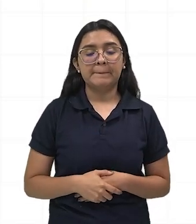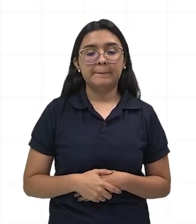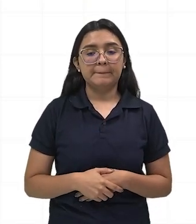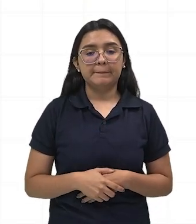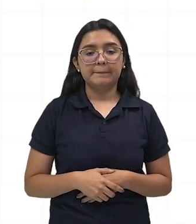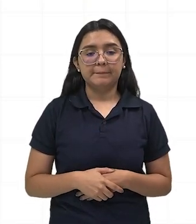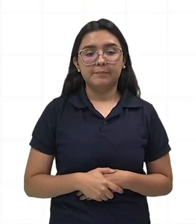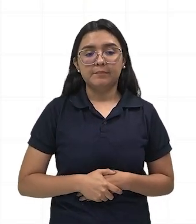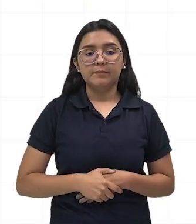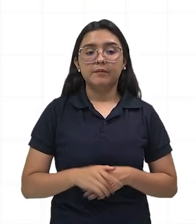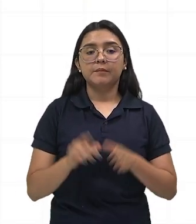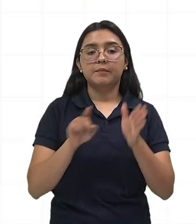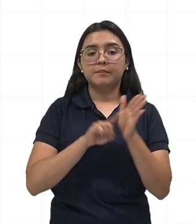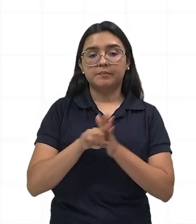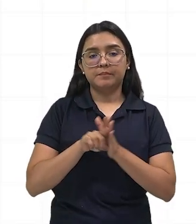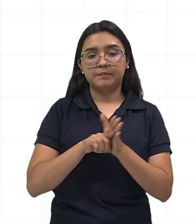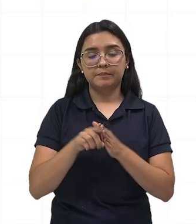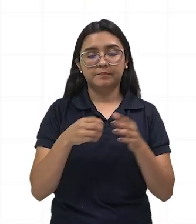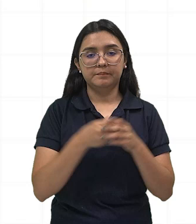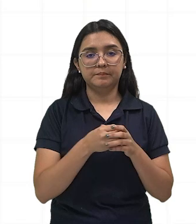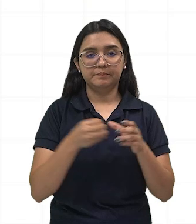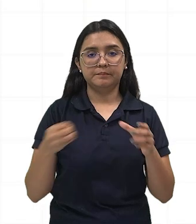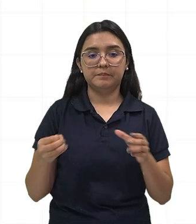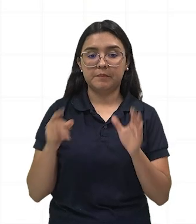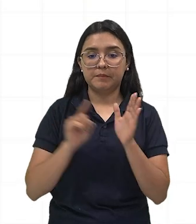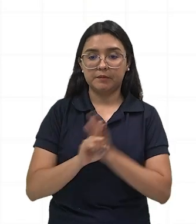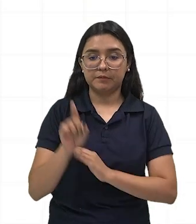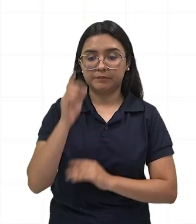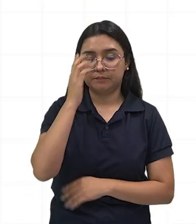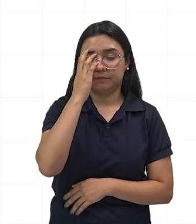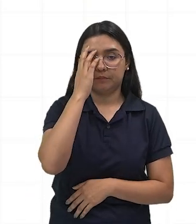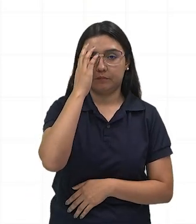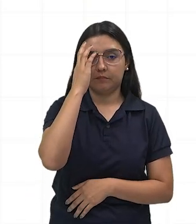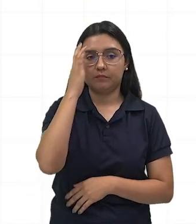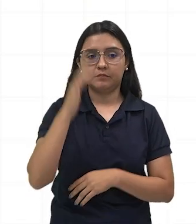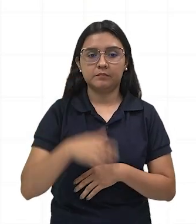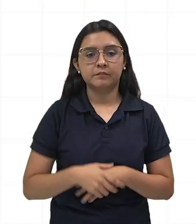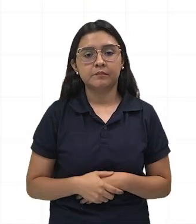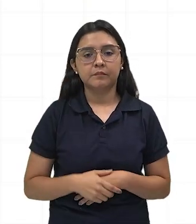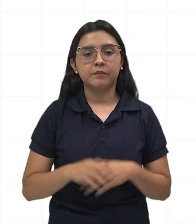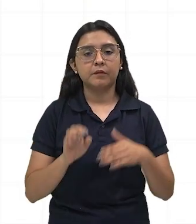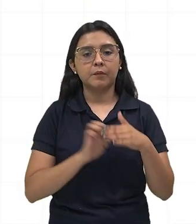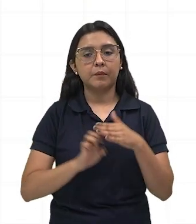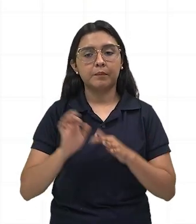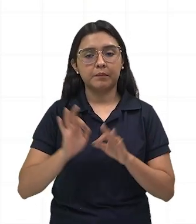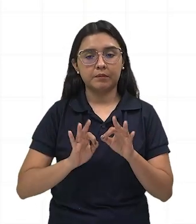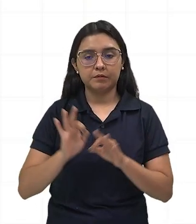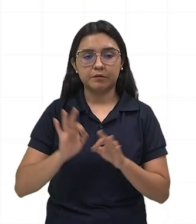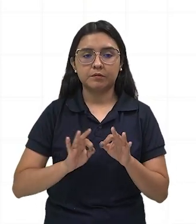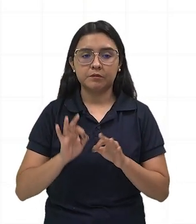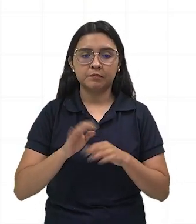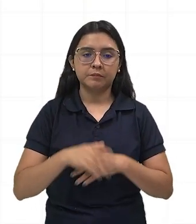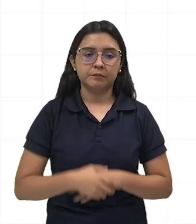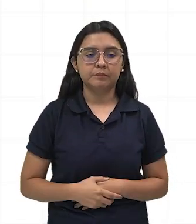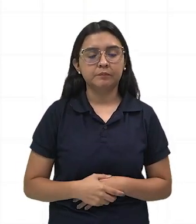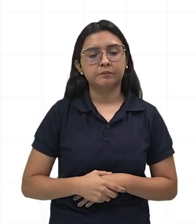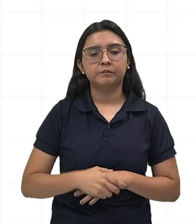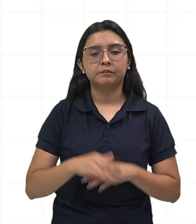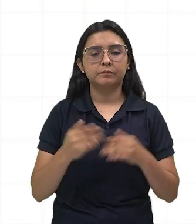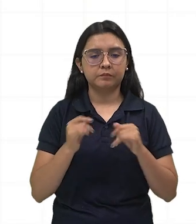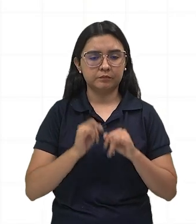amostral. Vamos aqui para uma pergunta. Uma empresa está planejando lançar um novo